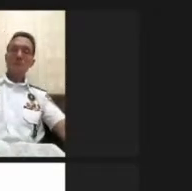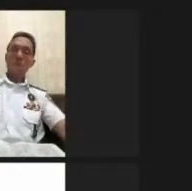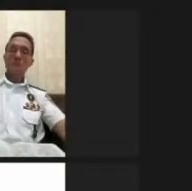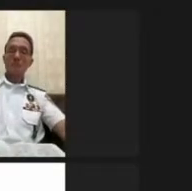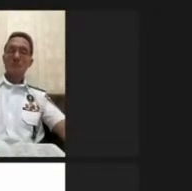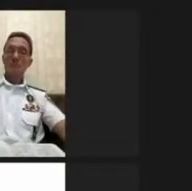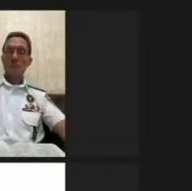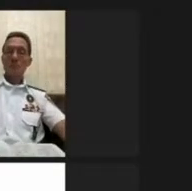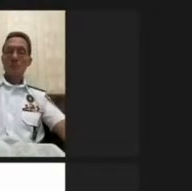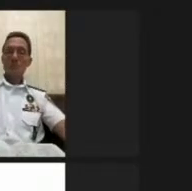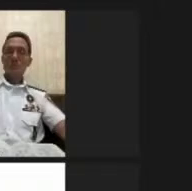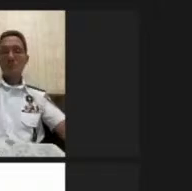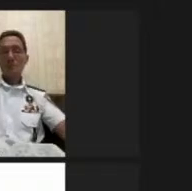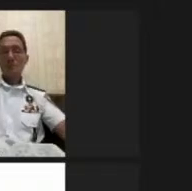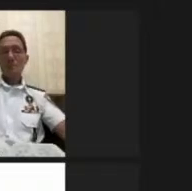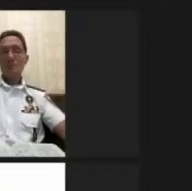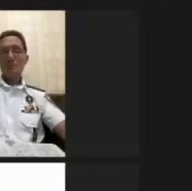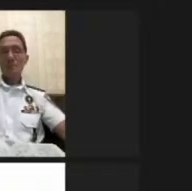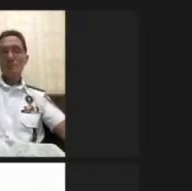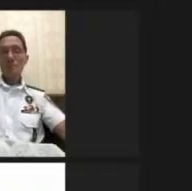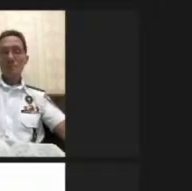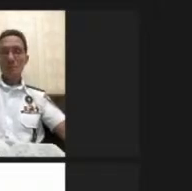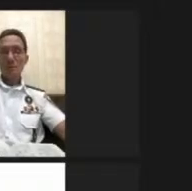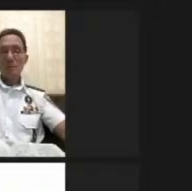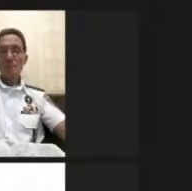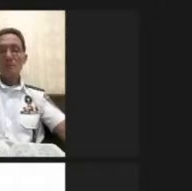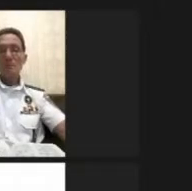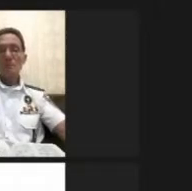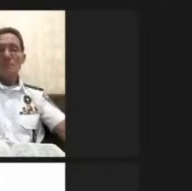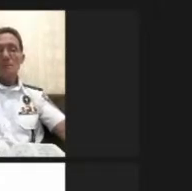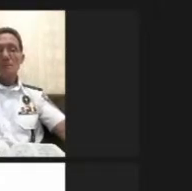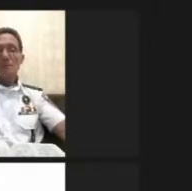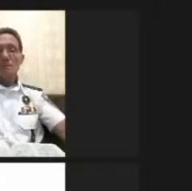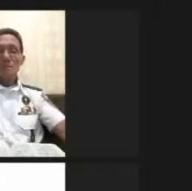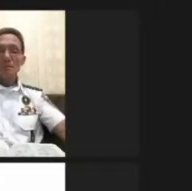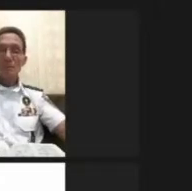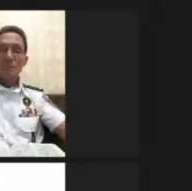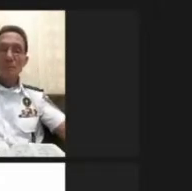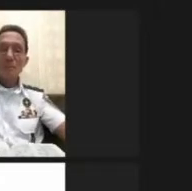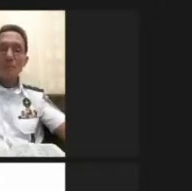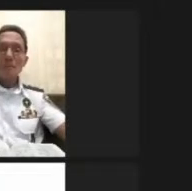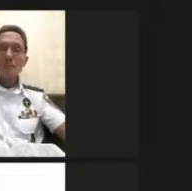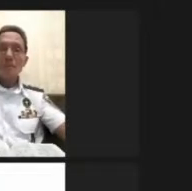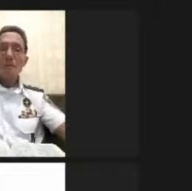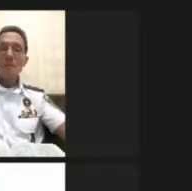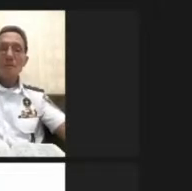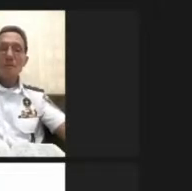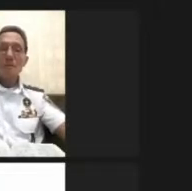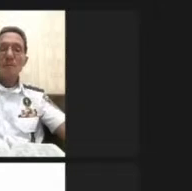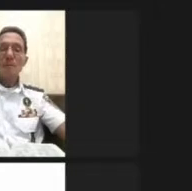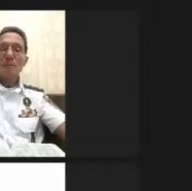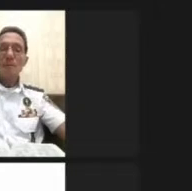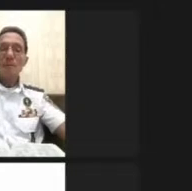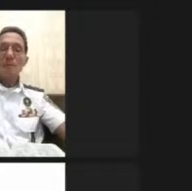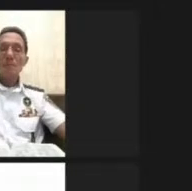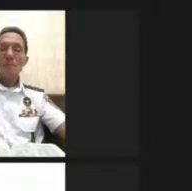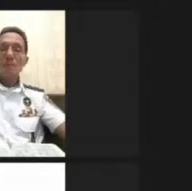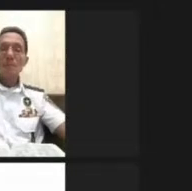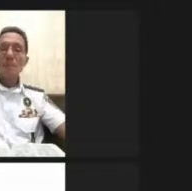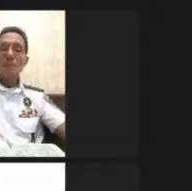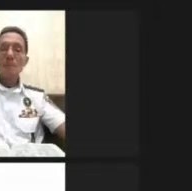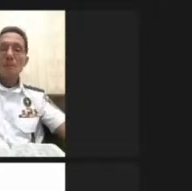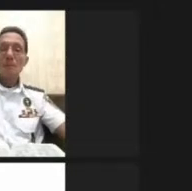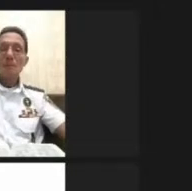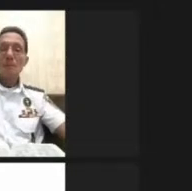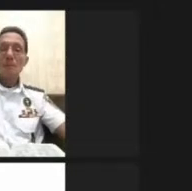vez, dizer que vocês são dignos de toda a honra formal que está sendo prestada. Mas que